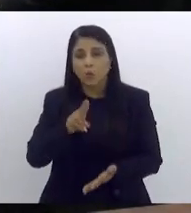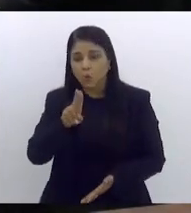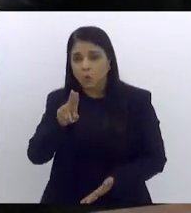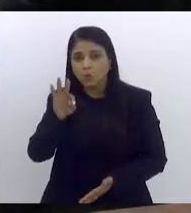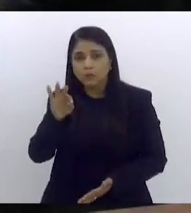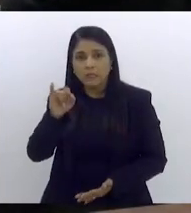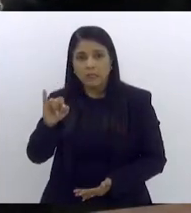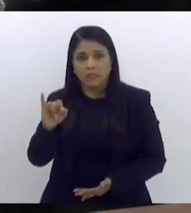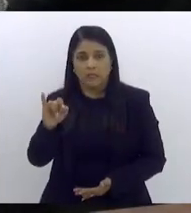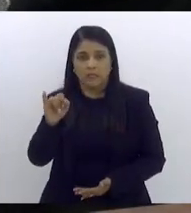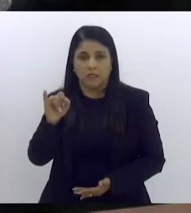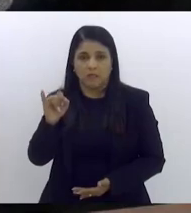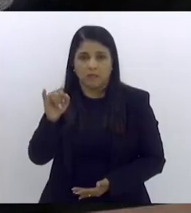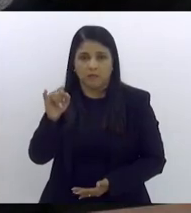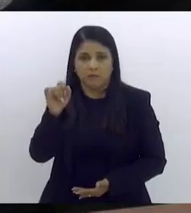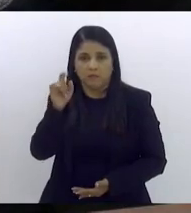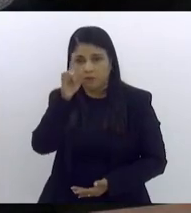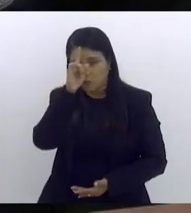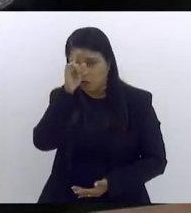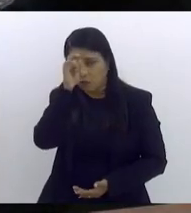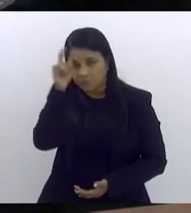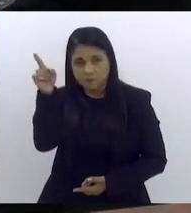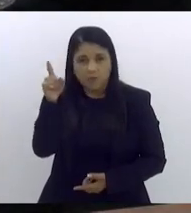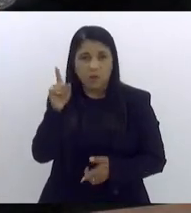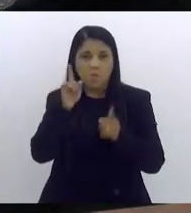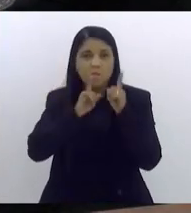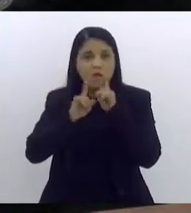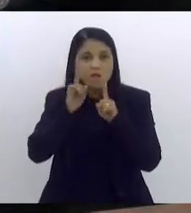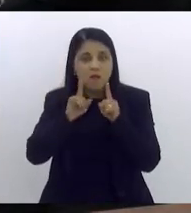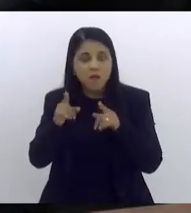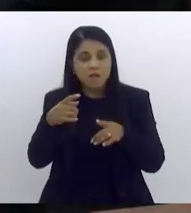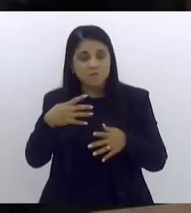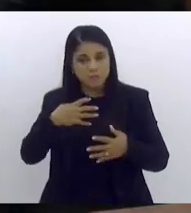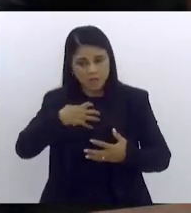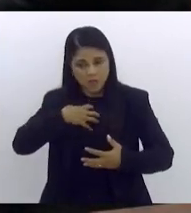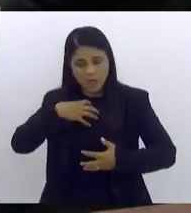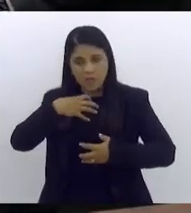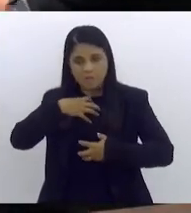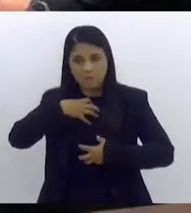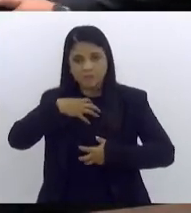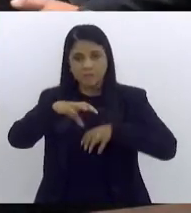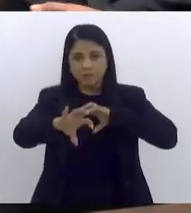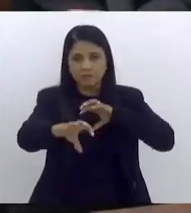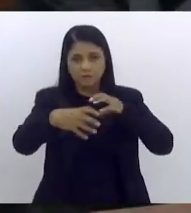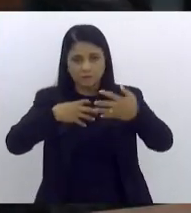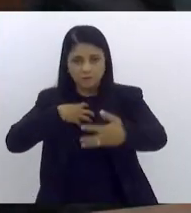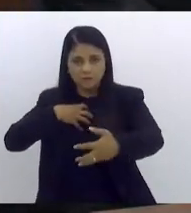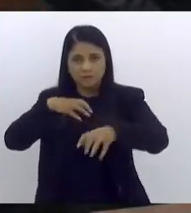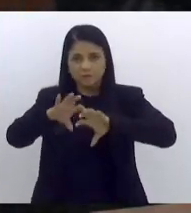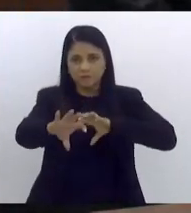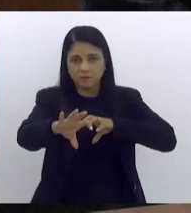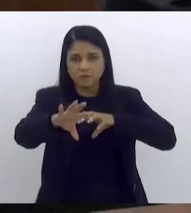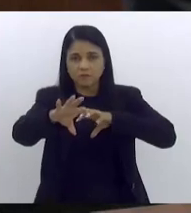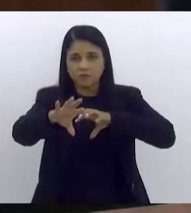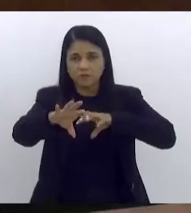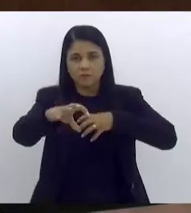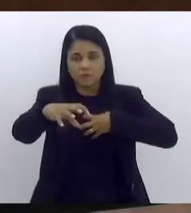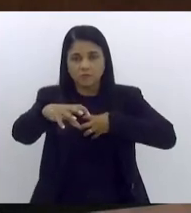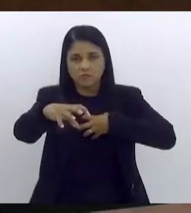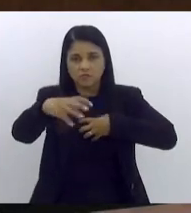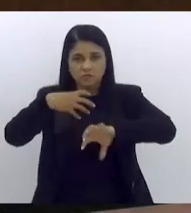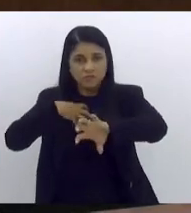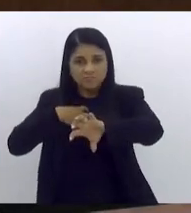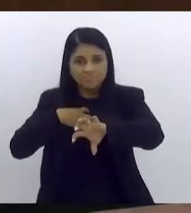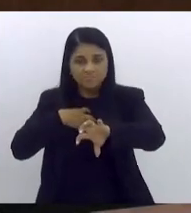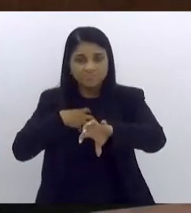qualquer ser humano que tenha empatia, que se coloque no lugar do próximo, Rodrigo, vai tratar a vida como